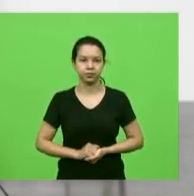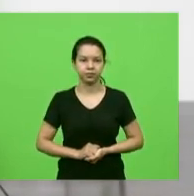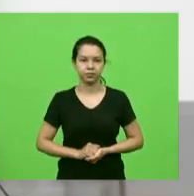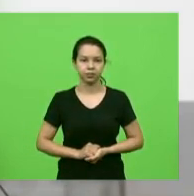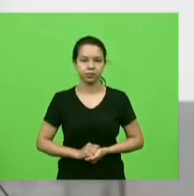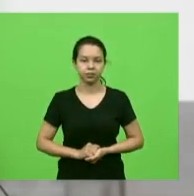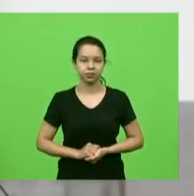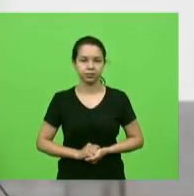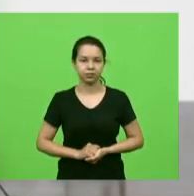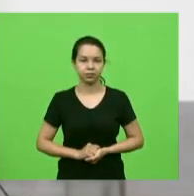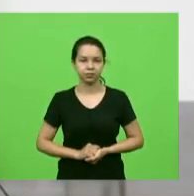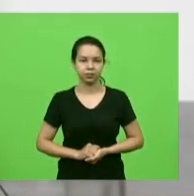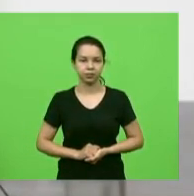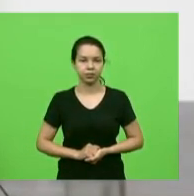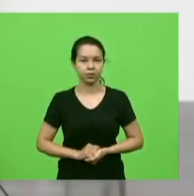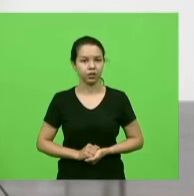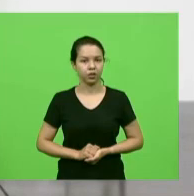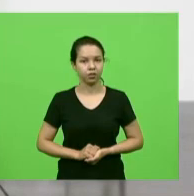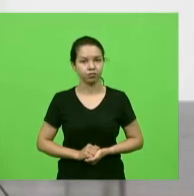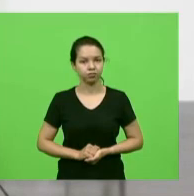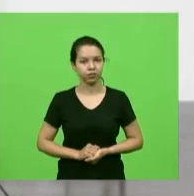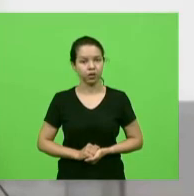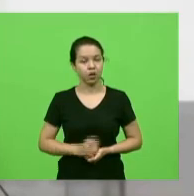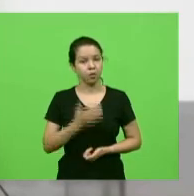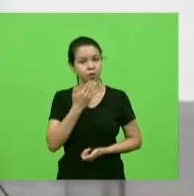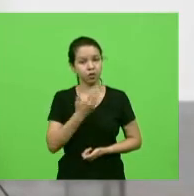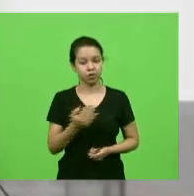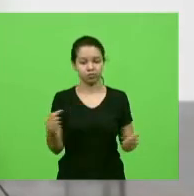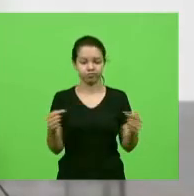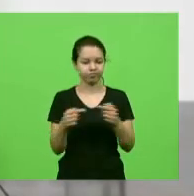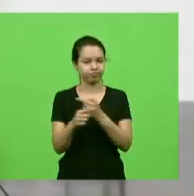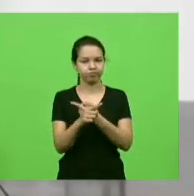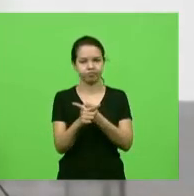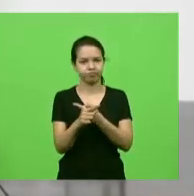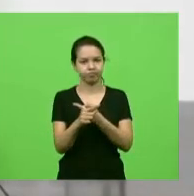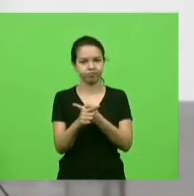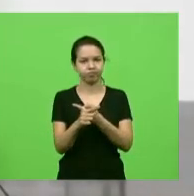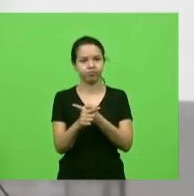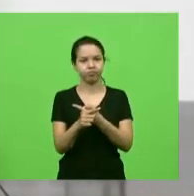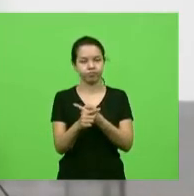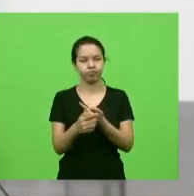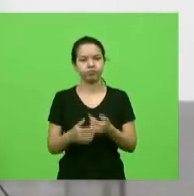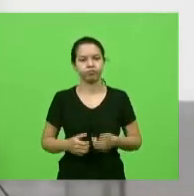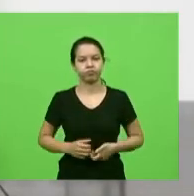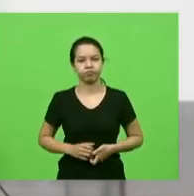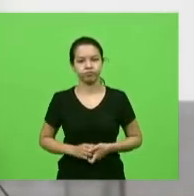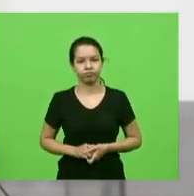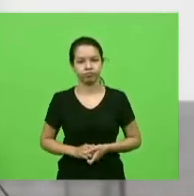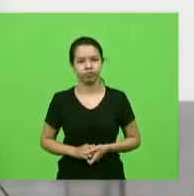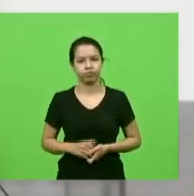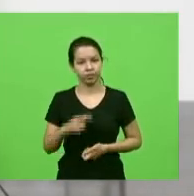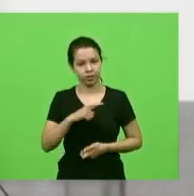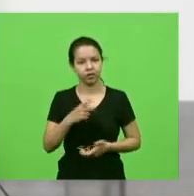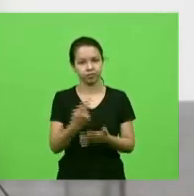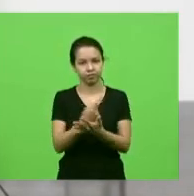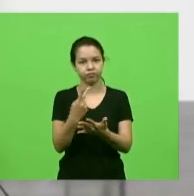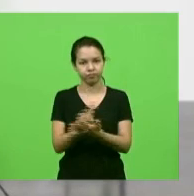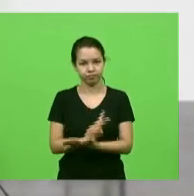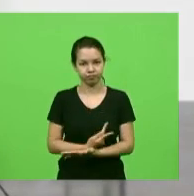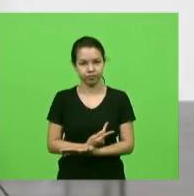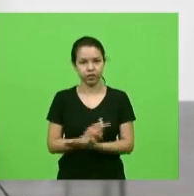Não há cabimento no pedido. Os equívocos são evidentes. O primeiro diz respeito